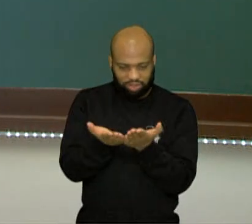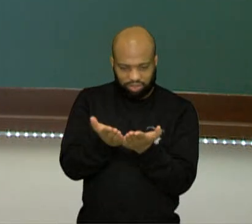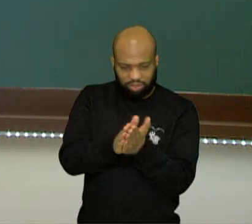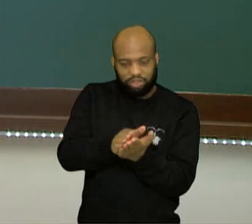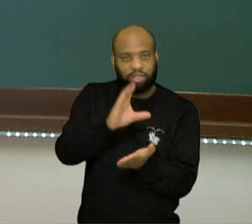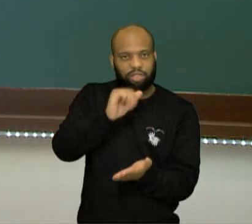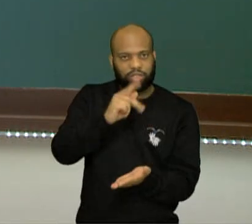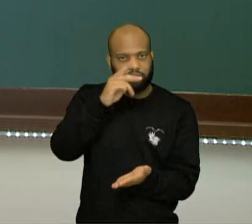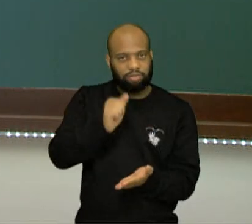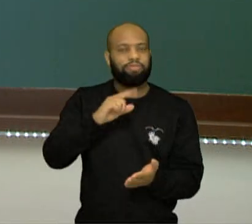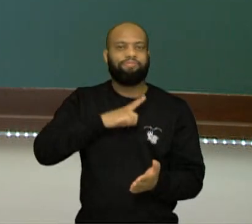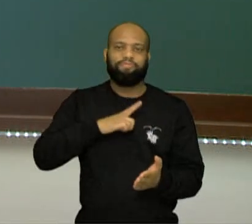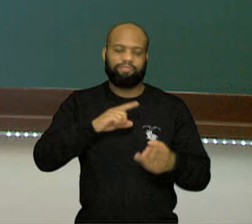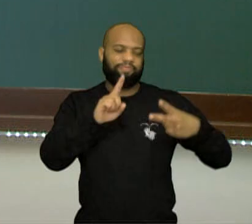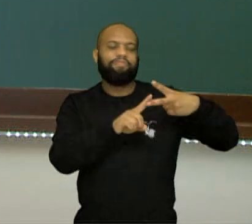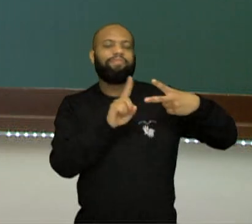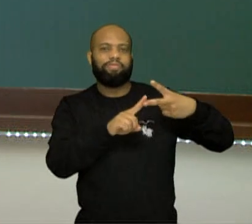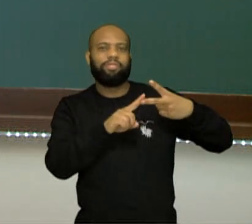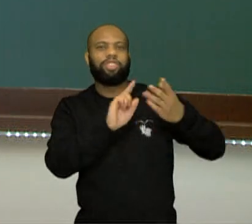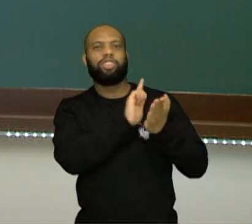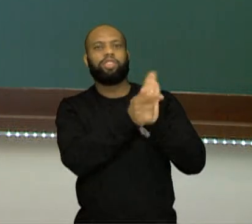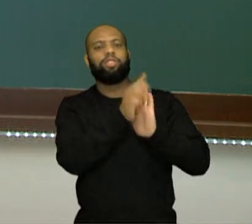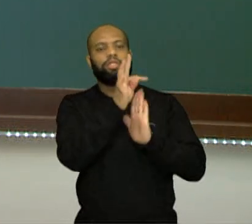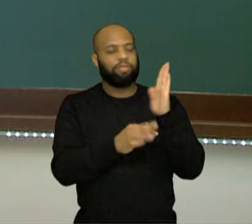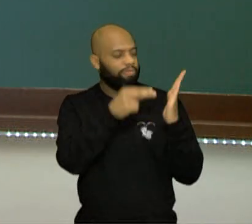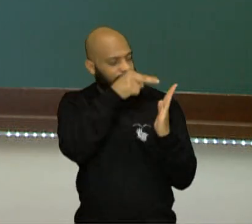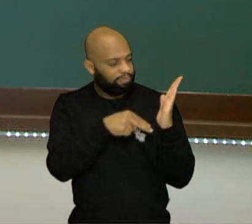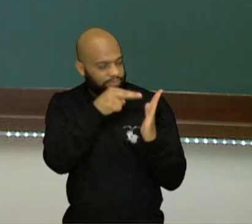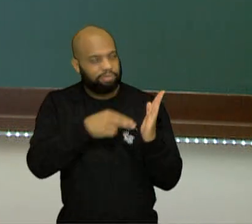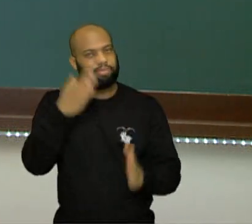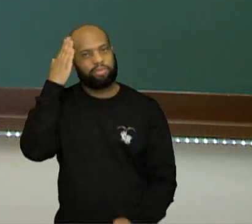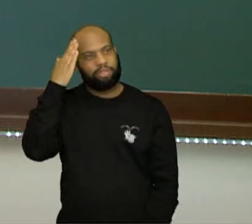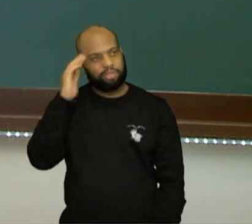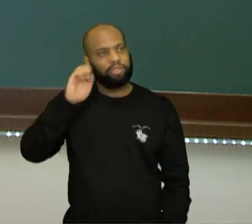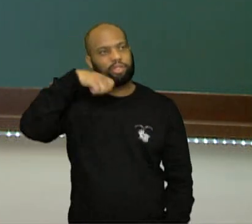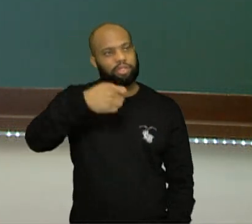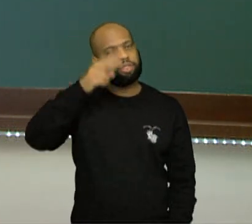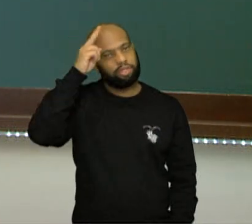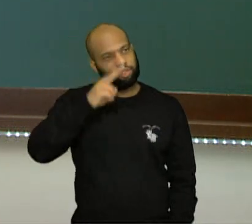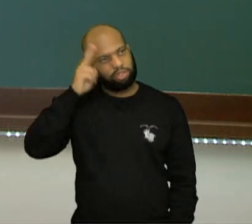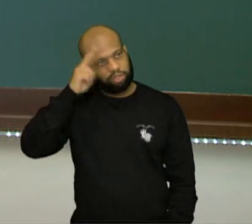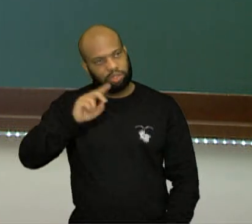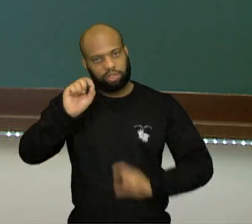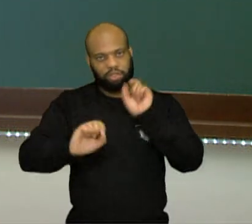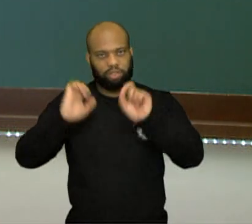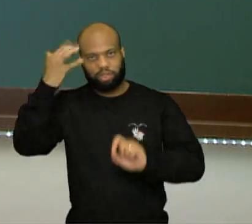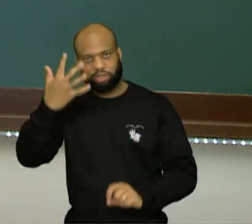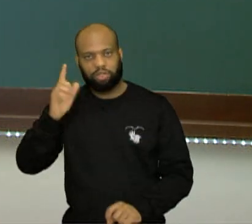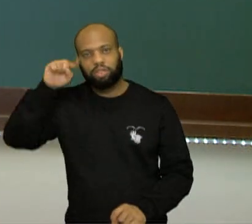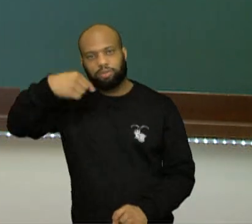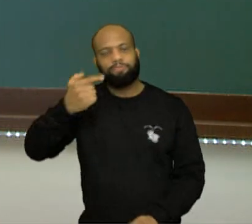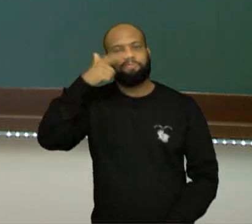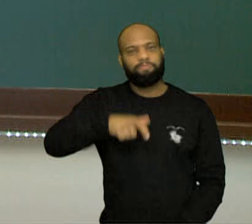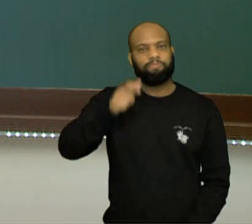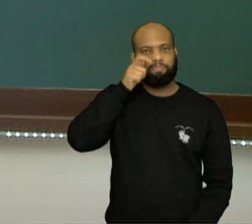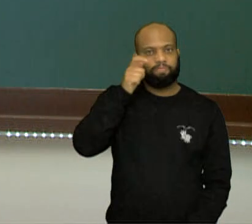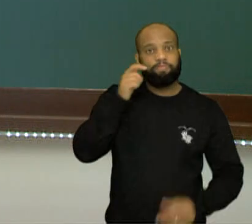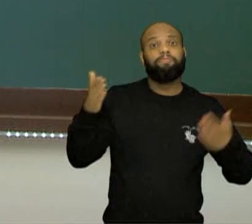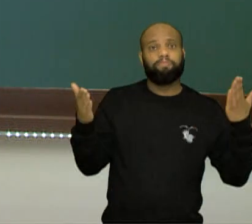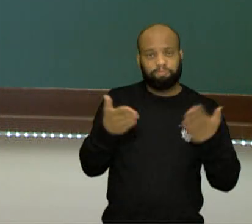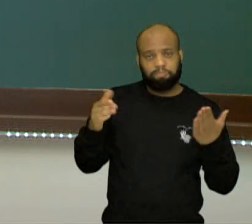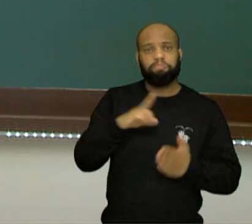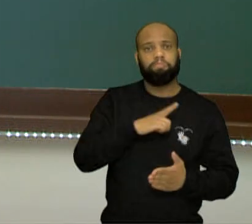filme que você queria assistir. Lia ali para você saber um pouquinho da história, do enredo, do que se trata, para poder assistir. Ainda hoje nós